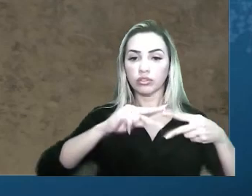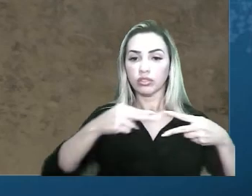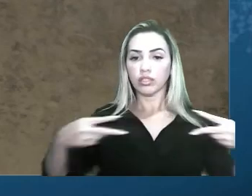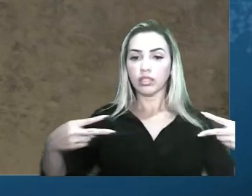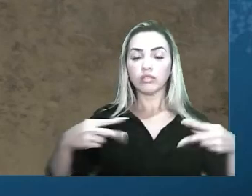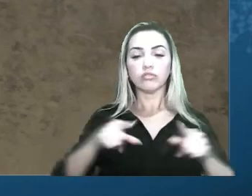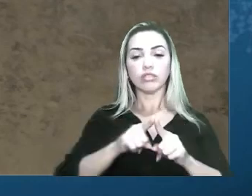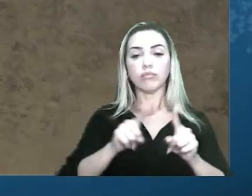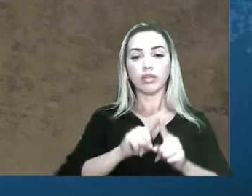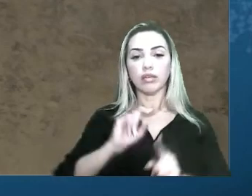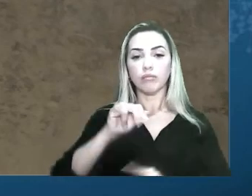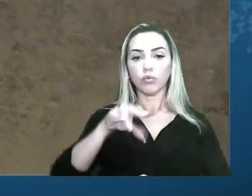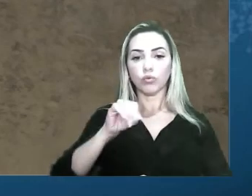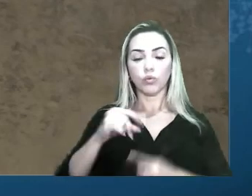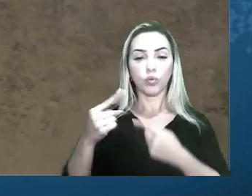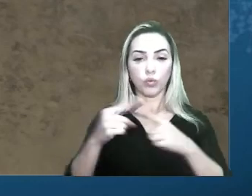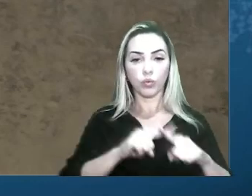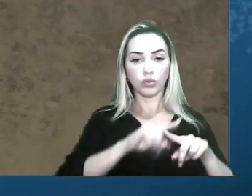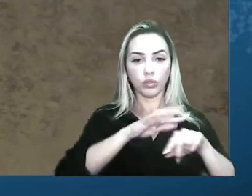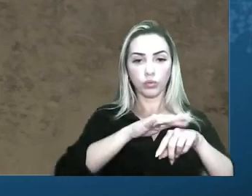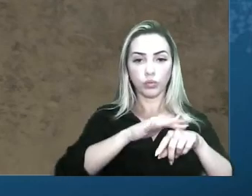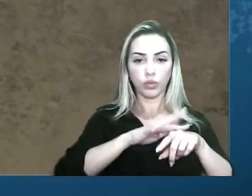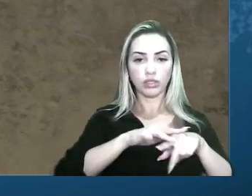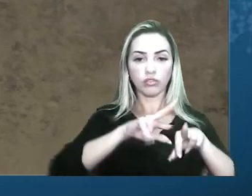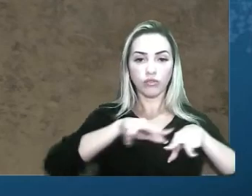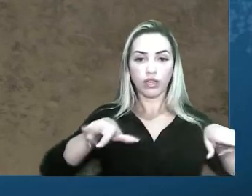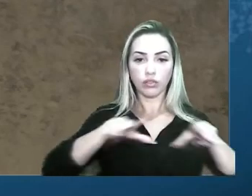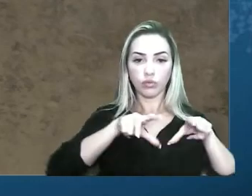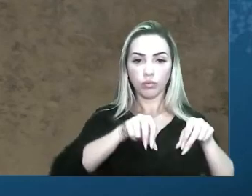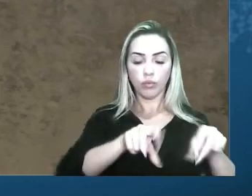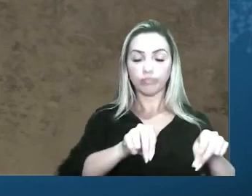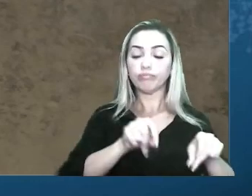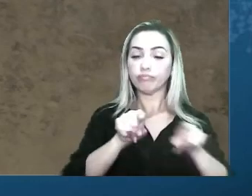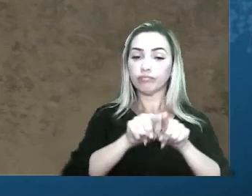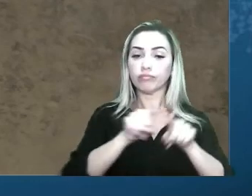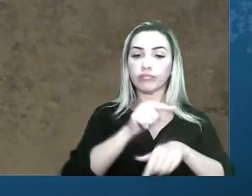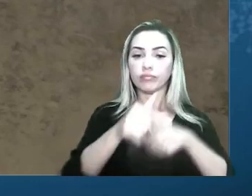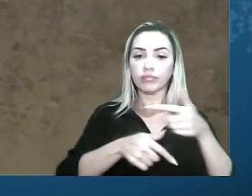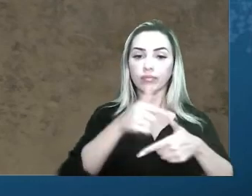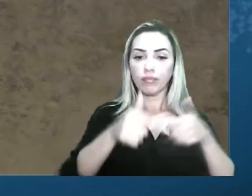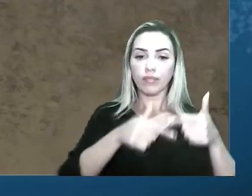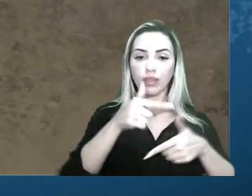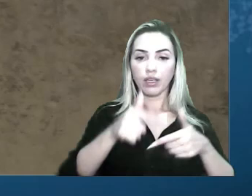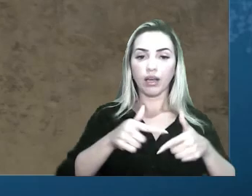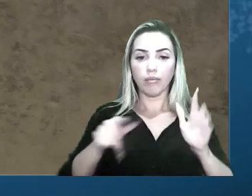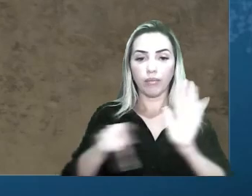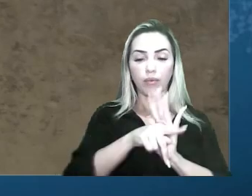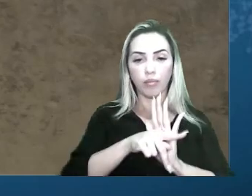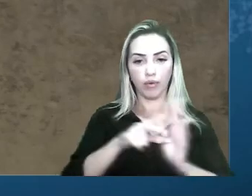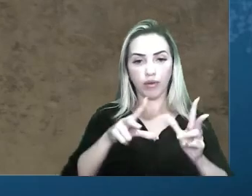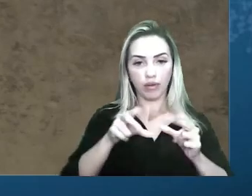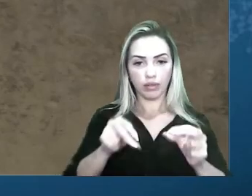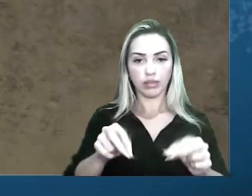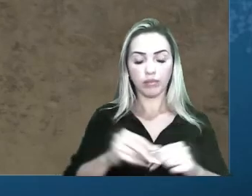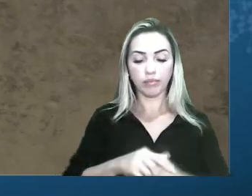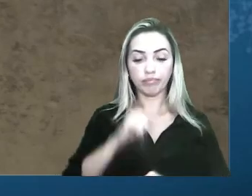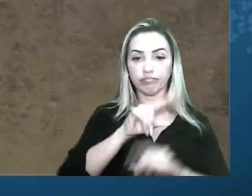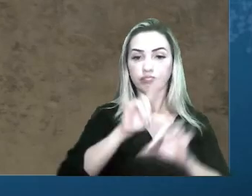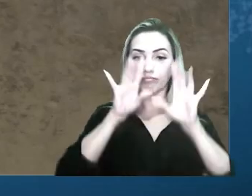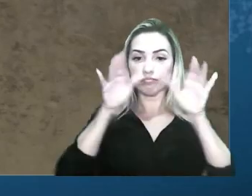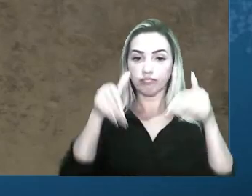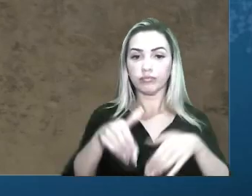imunoterapia contra tumores, além de atuar na caracterização imunológica do câncer. É especialista da